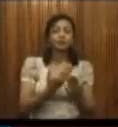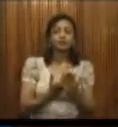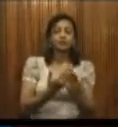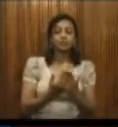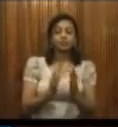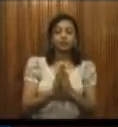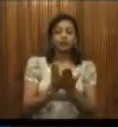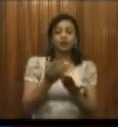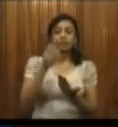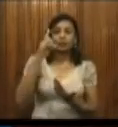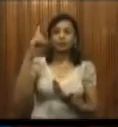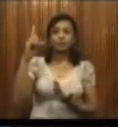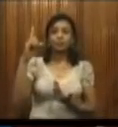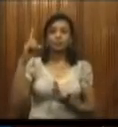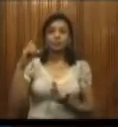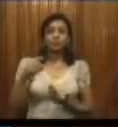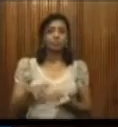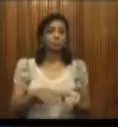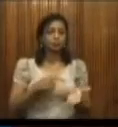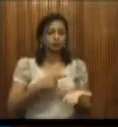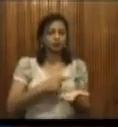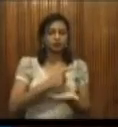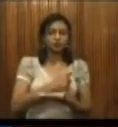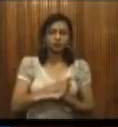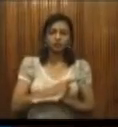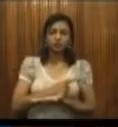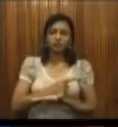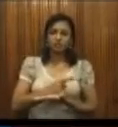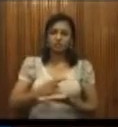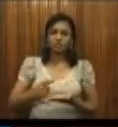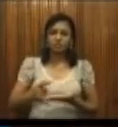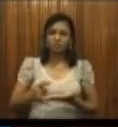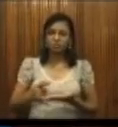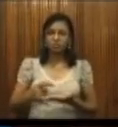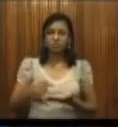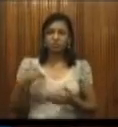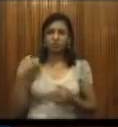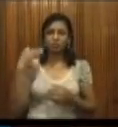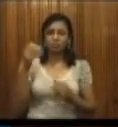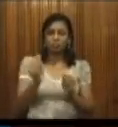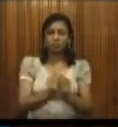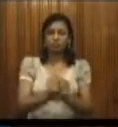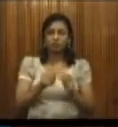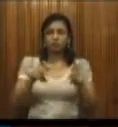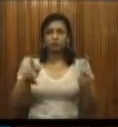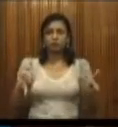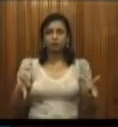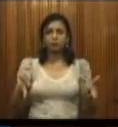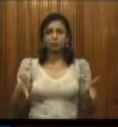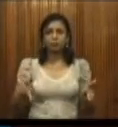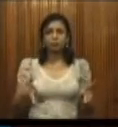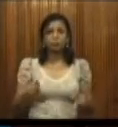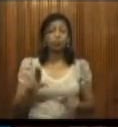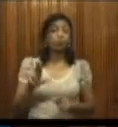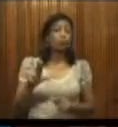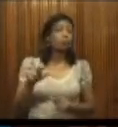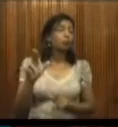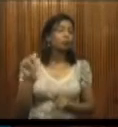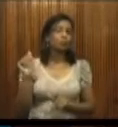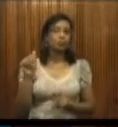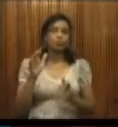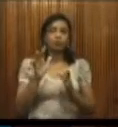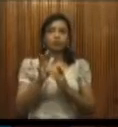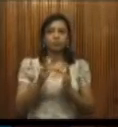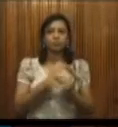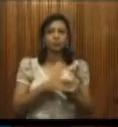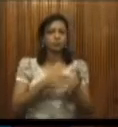ver do primeiro ao último livro. Nunca foi pedido a ninguém que vendesse o que tivesse para poder ser salvo.